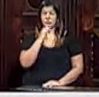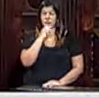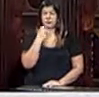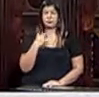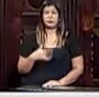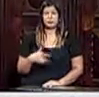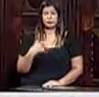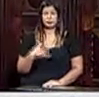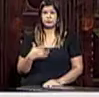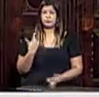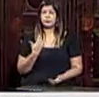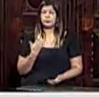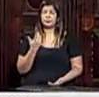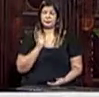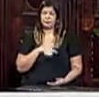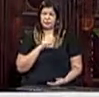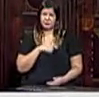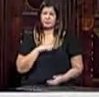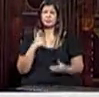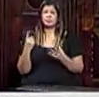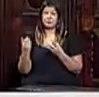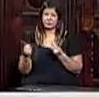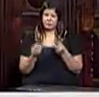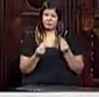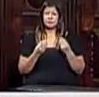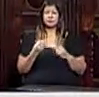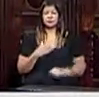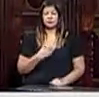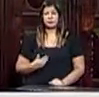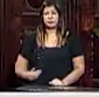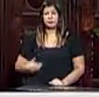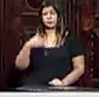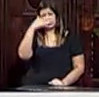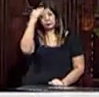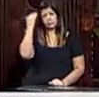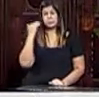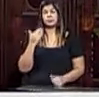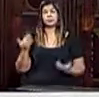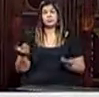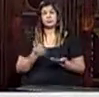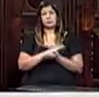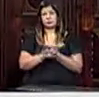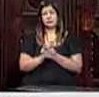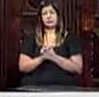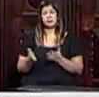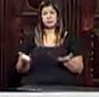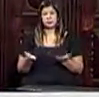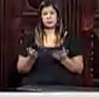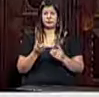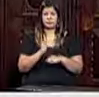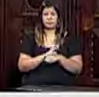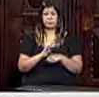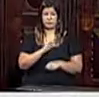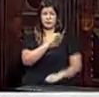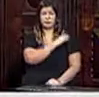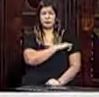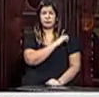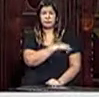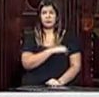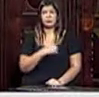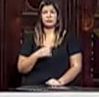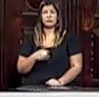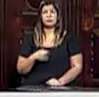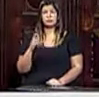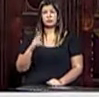lamentável a perversidade com que o governo Michel Temer trata o Rio de Janeiro. Quero, senhor presidente,